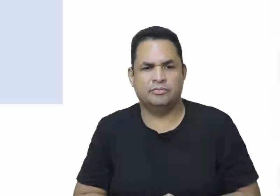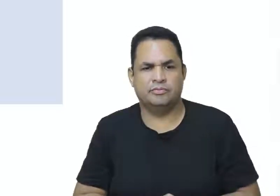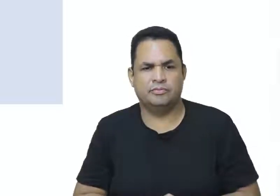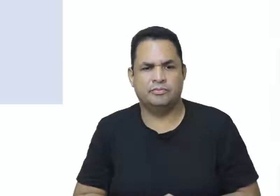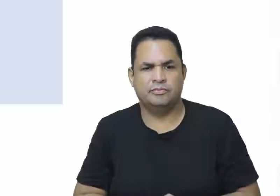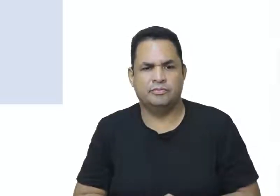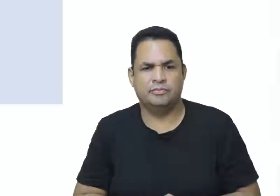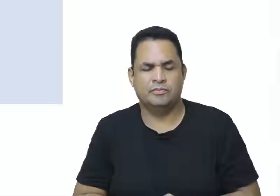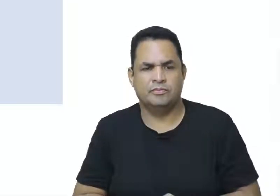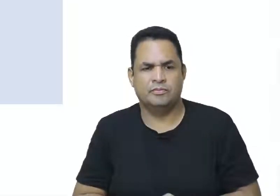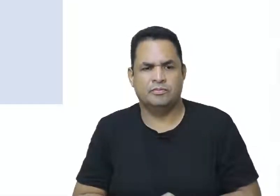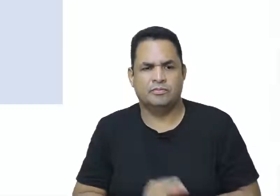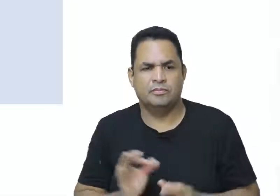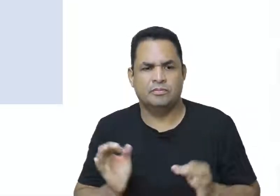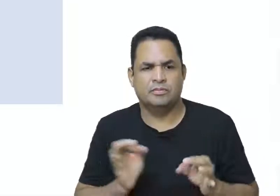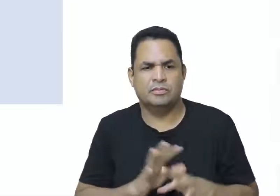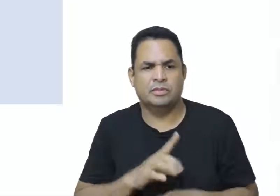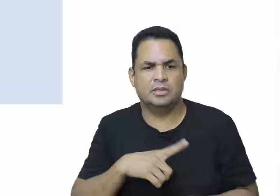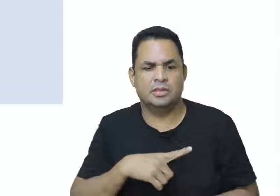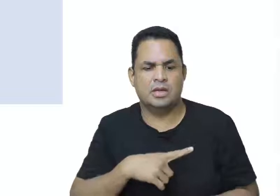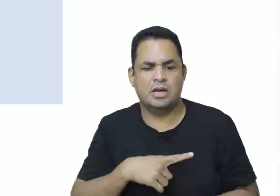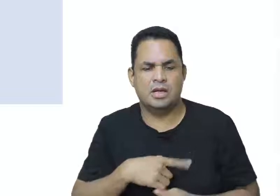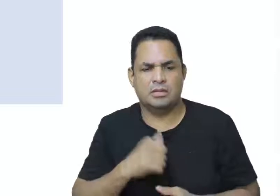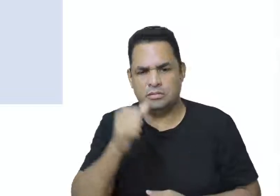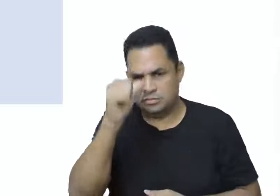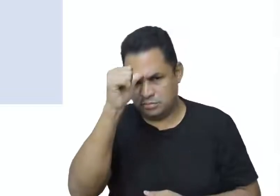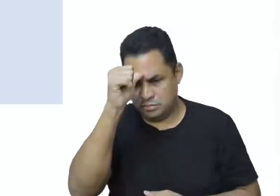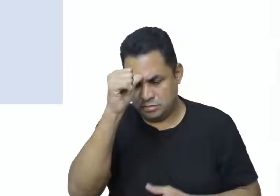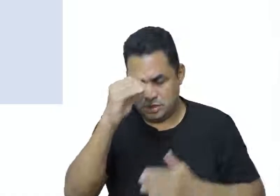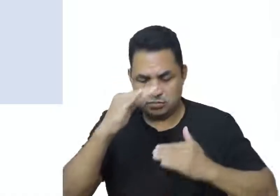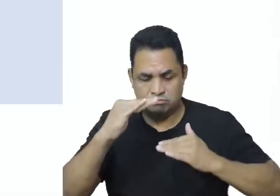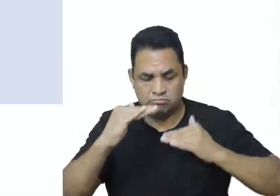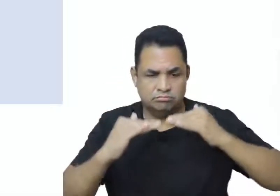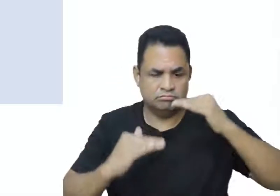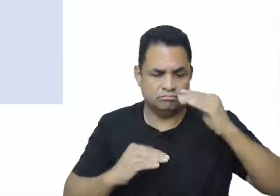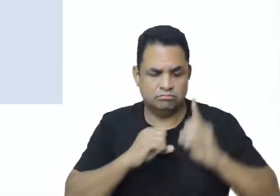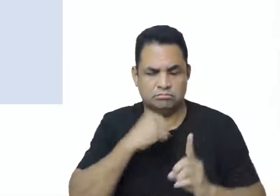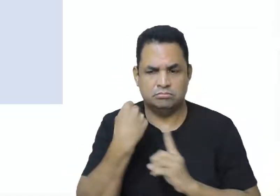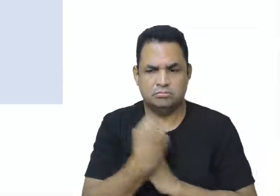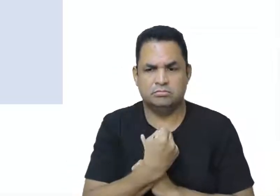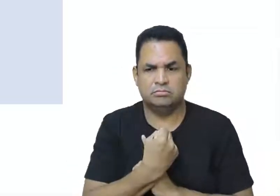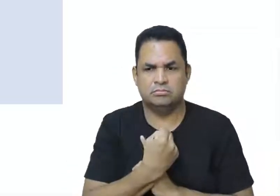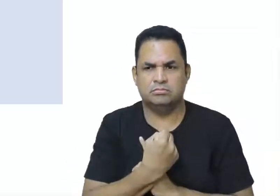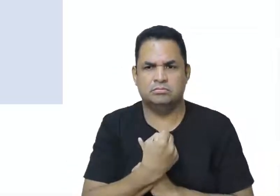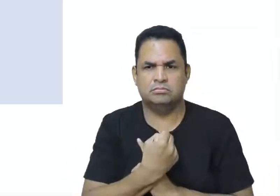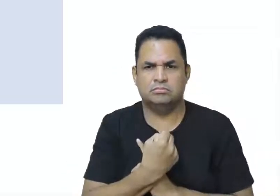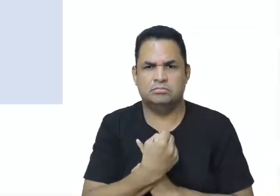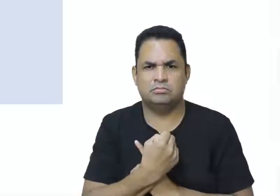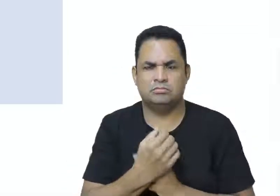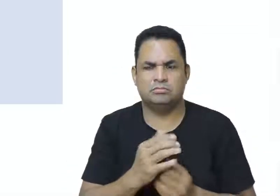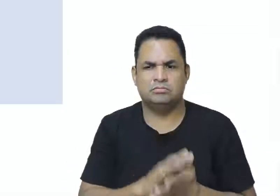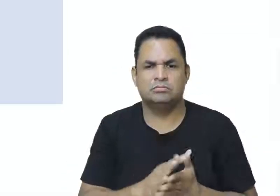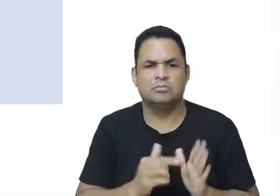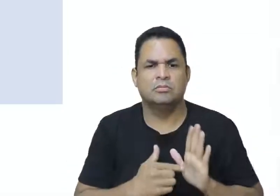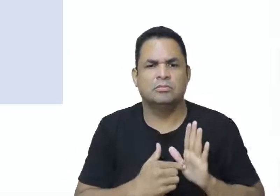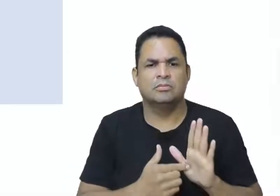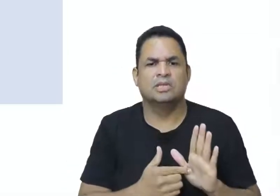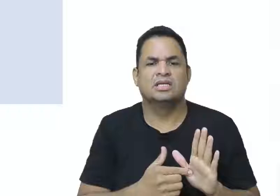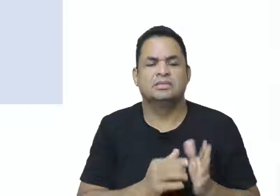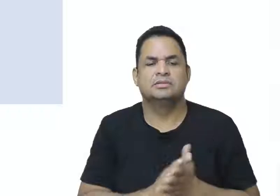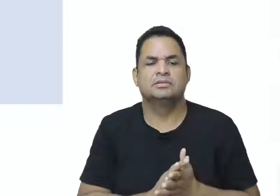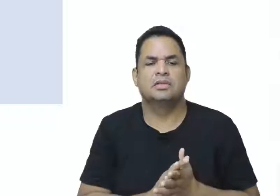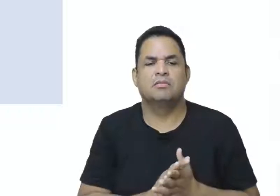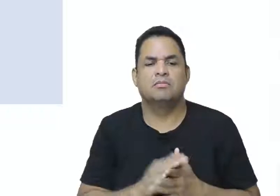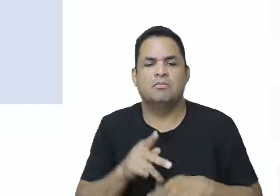2019. Portanto, o que está tendo na Índia? Uma grande desigualdade social. Isso mostra que, mesmo sendo um